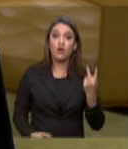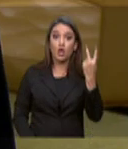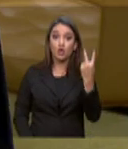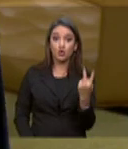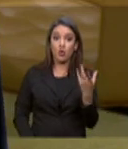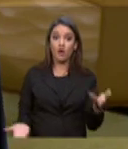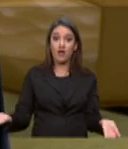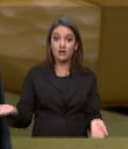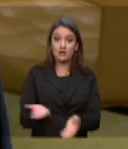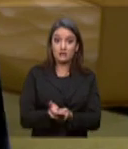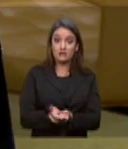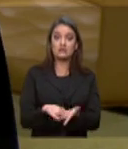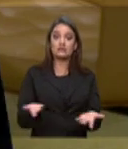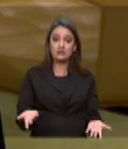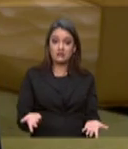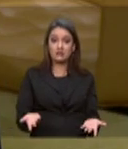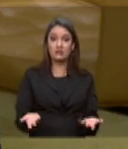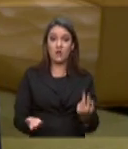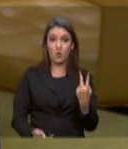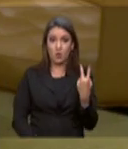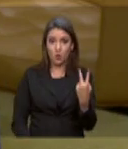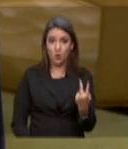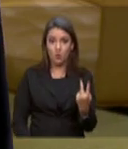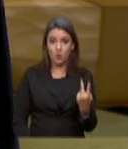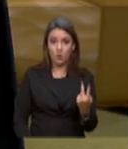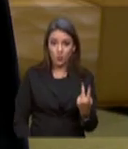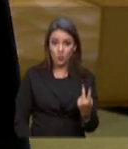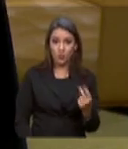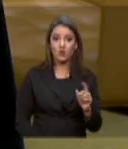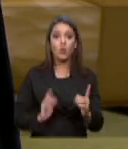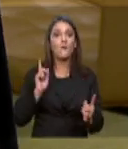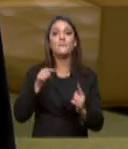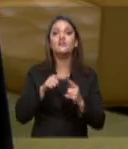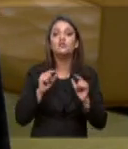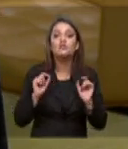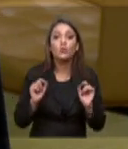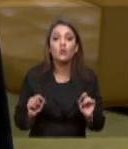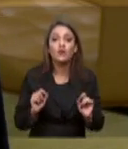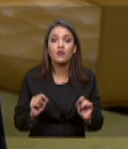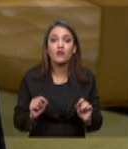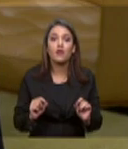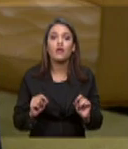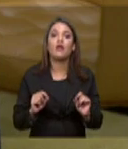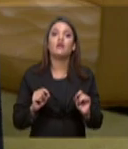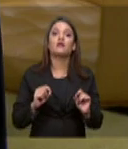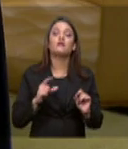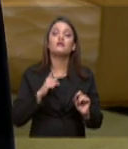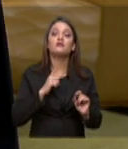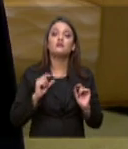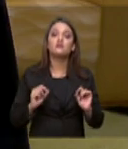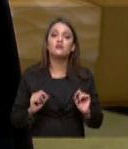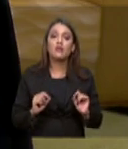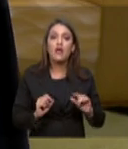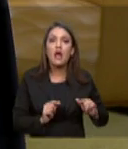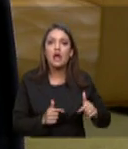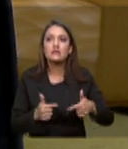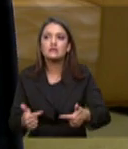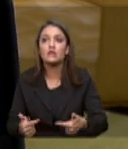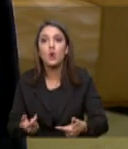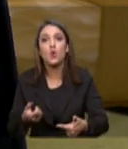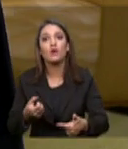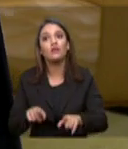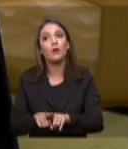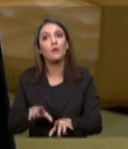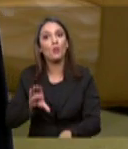ações de controle concentrado de constitucionalidade que têm como objeto, em suma, supostas ações e omissões do Poder